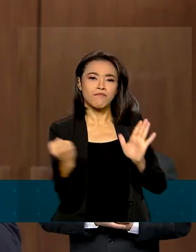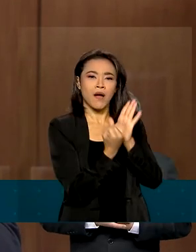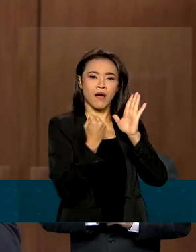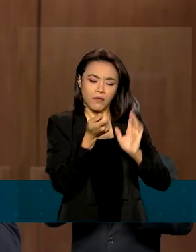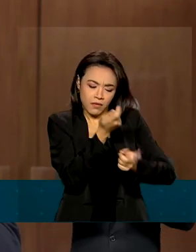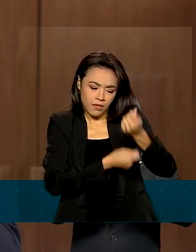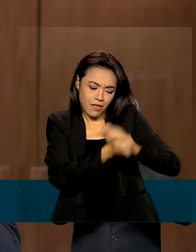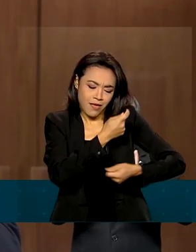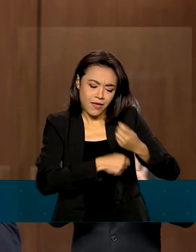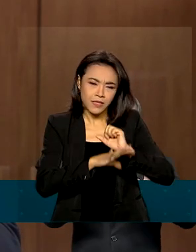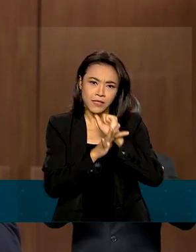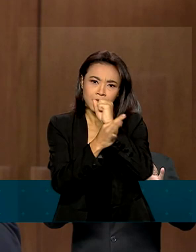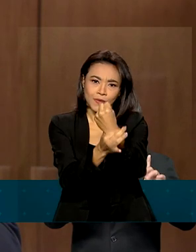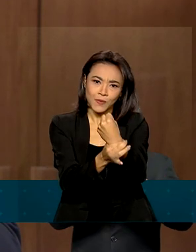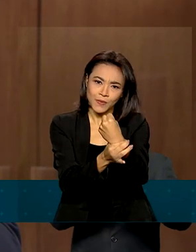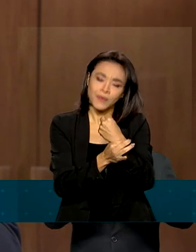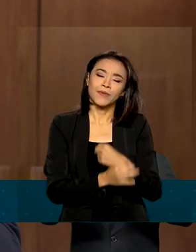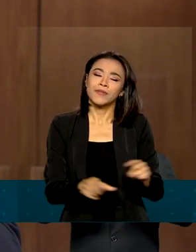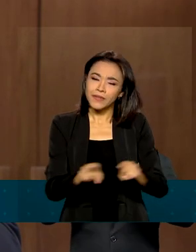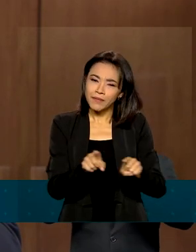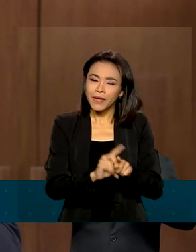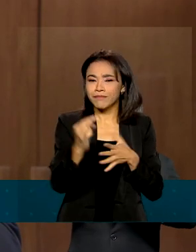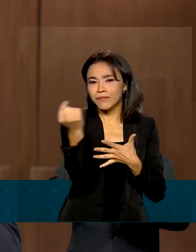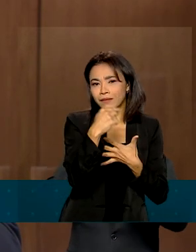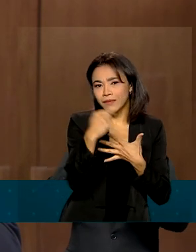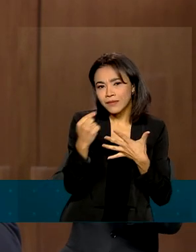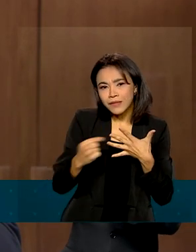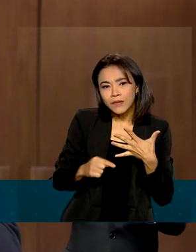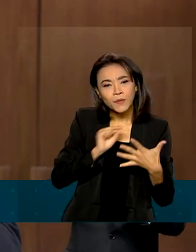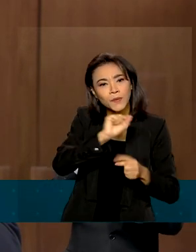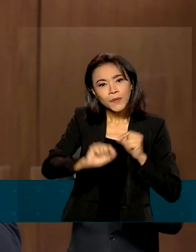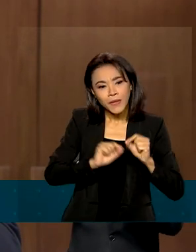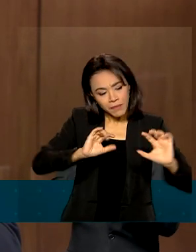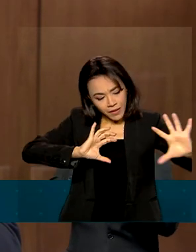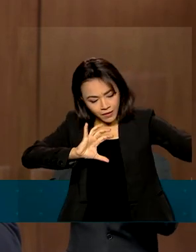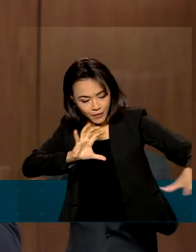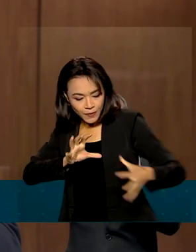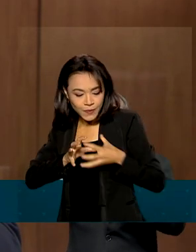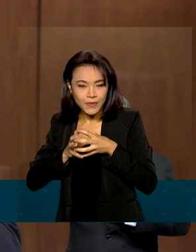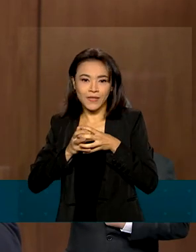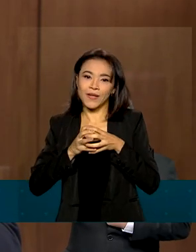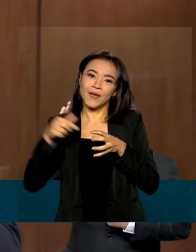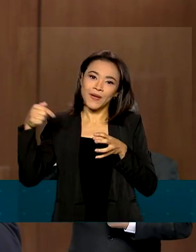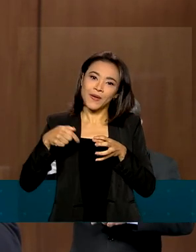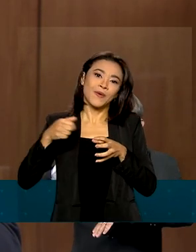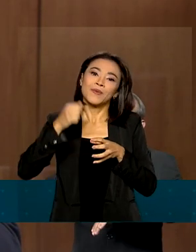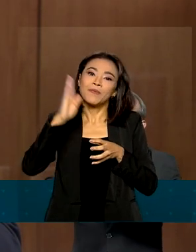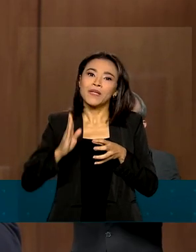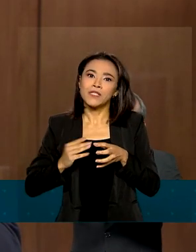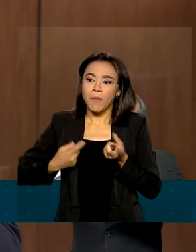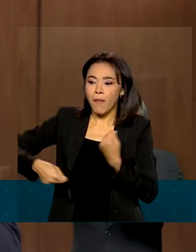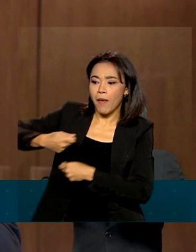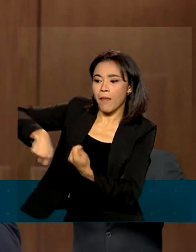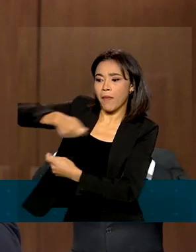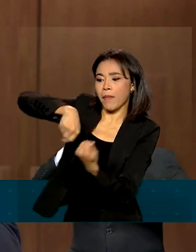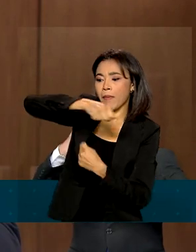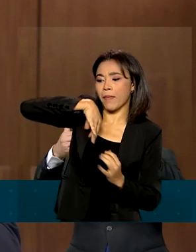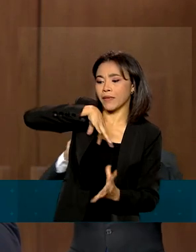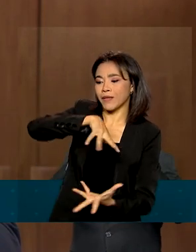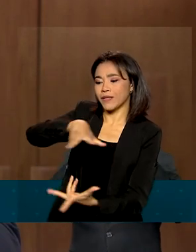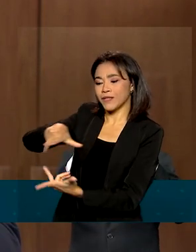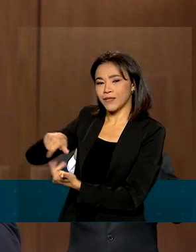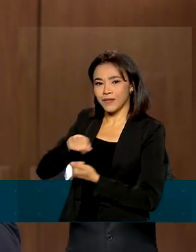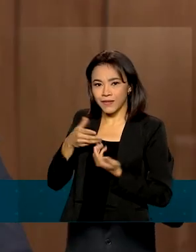econômico mais seguro e das ações para a inserção do Brasil nos fluxos internacionais de comércio e